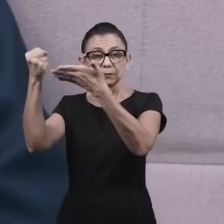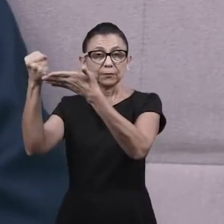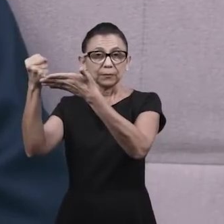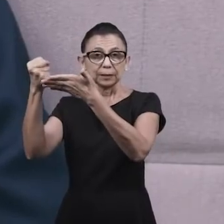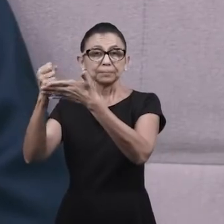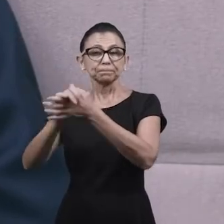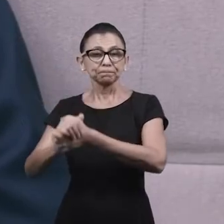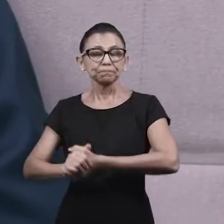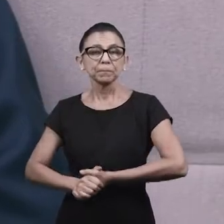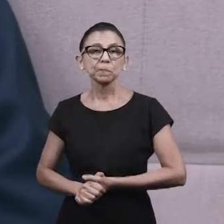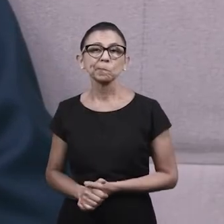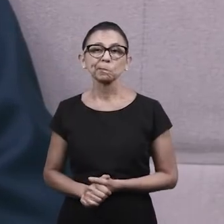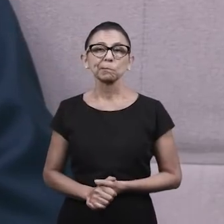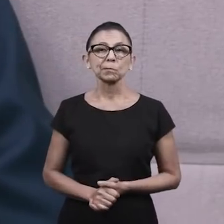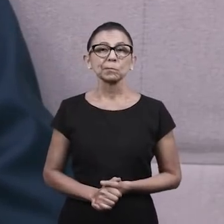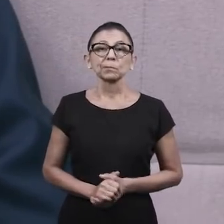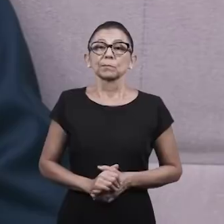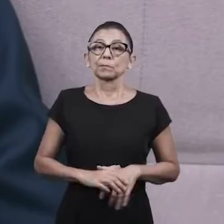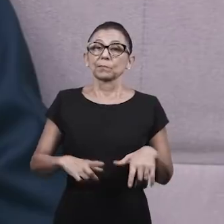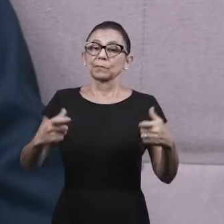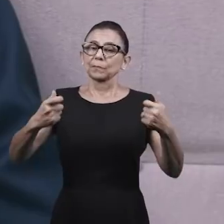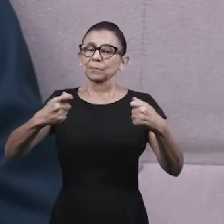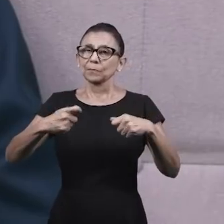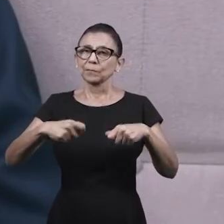elas. Queridos,